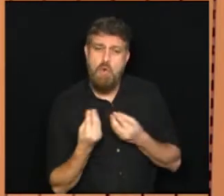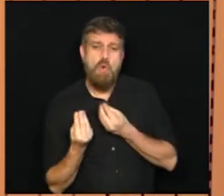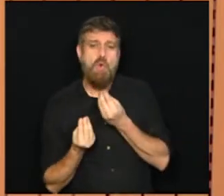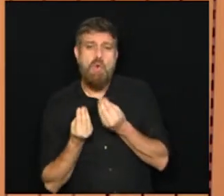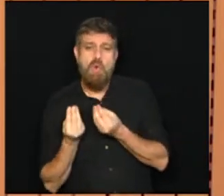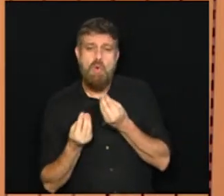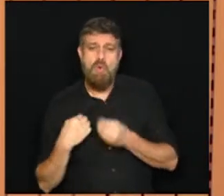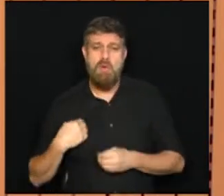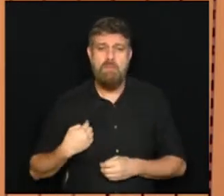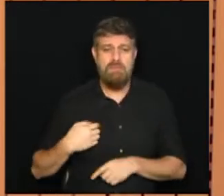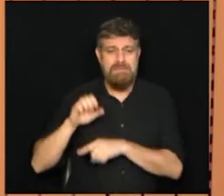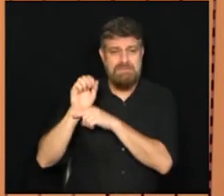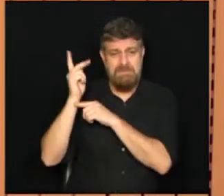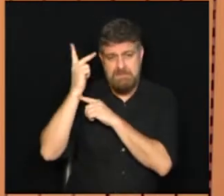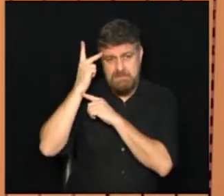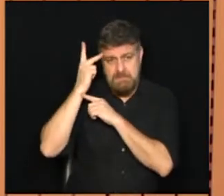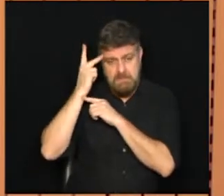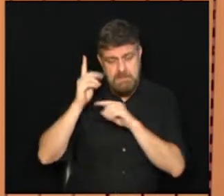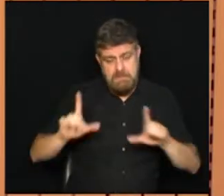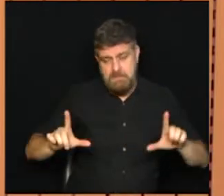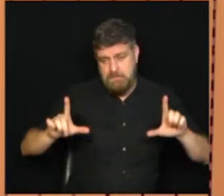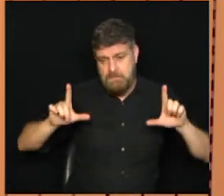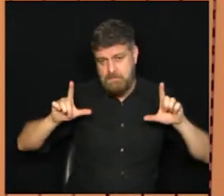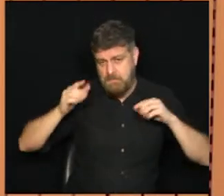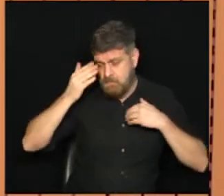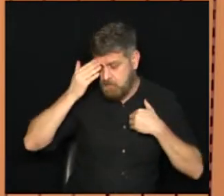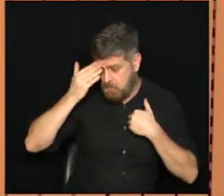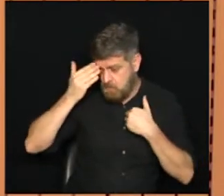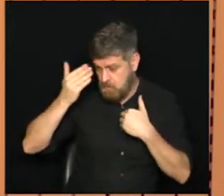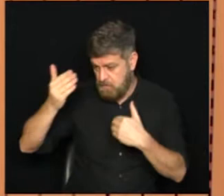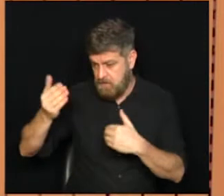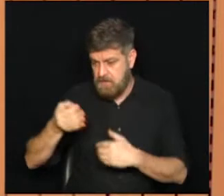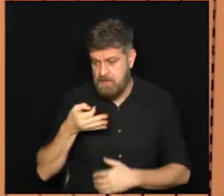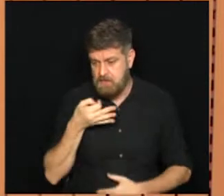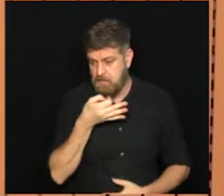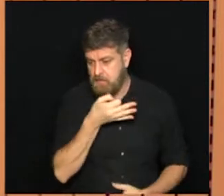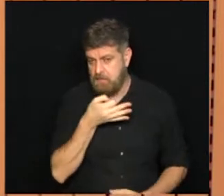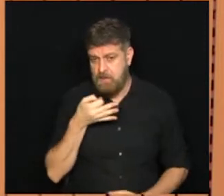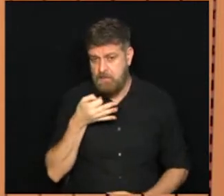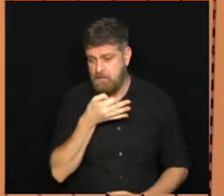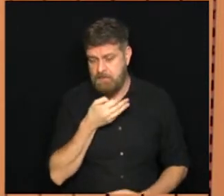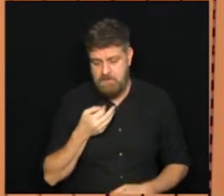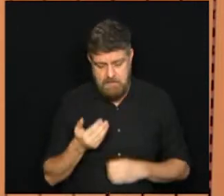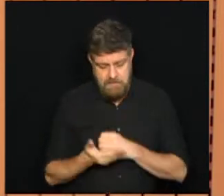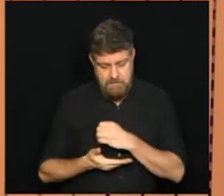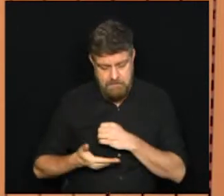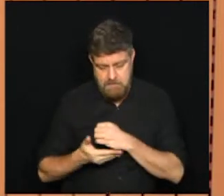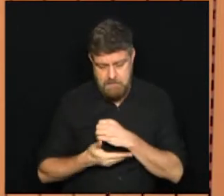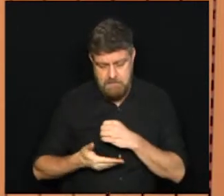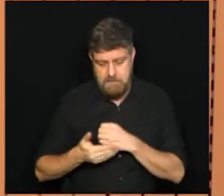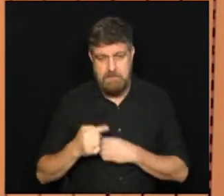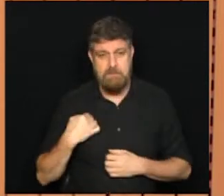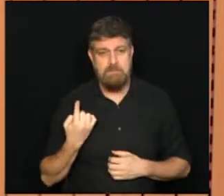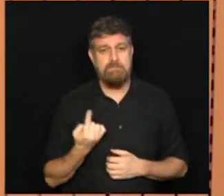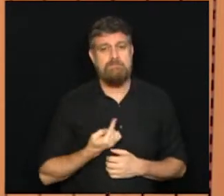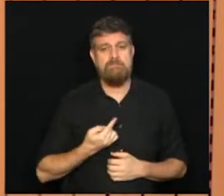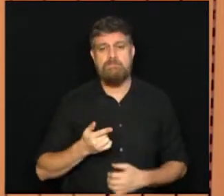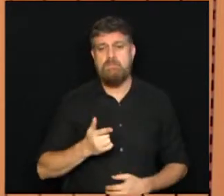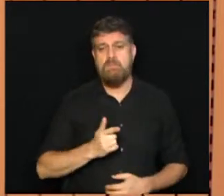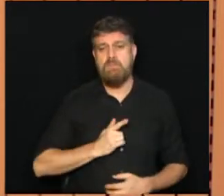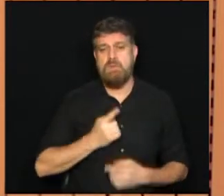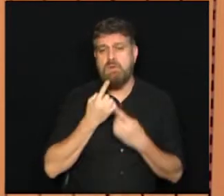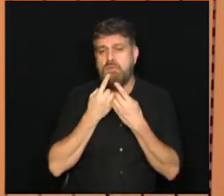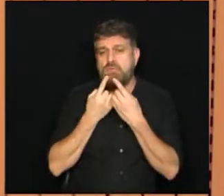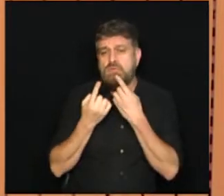âmbito estadual. Dimitri, muitíssimo obrigada pela sua participação aqui hoje. É fundamental que a gente consiga ter esse